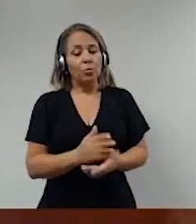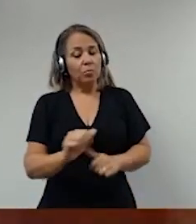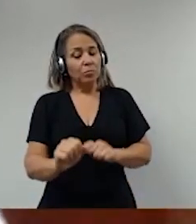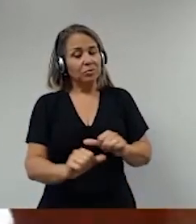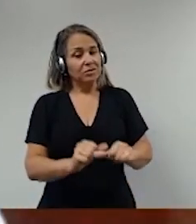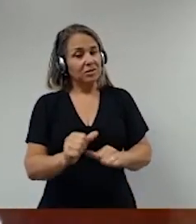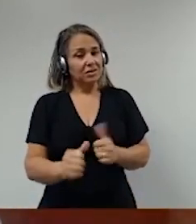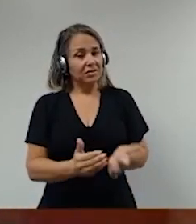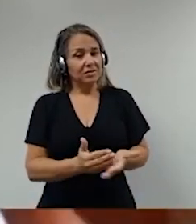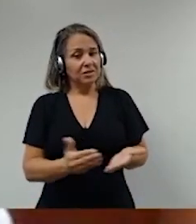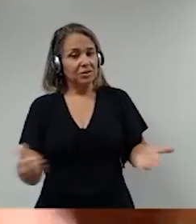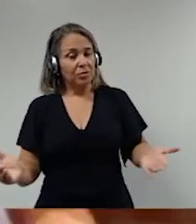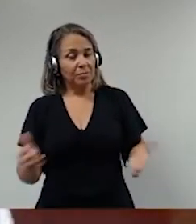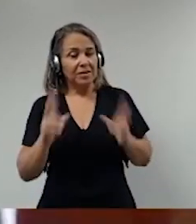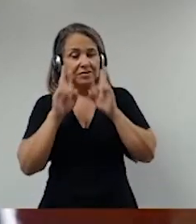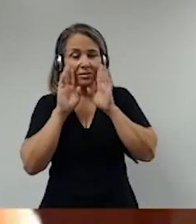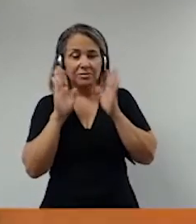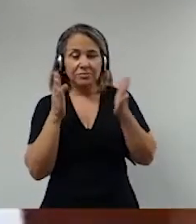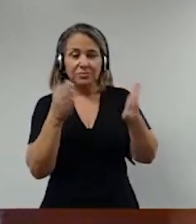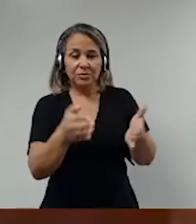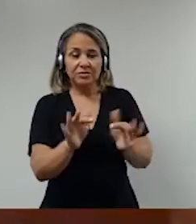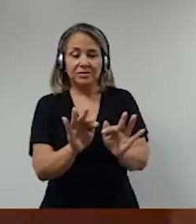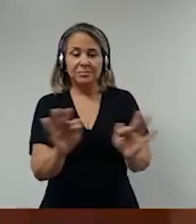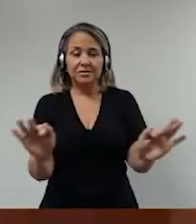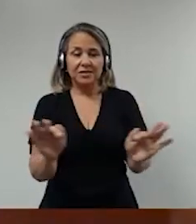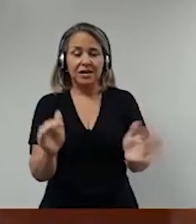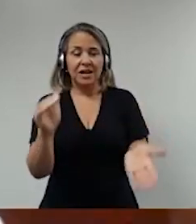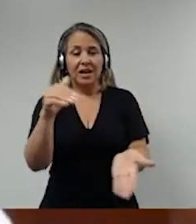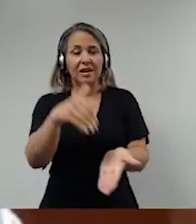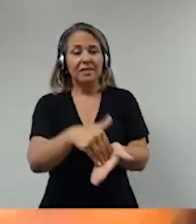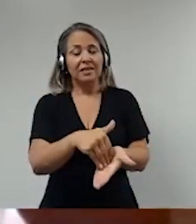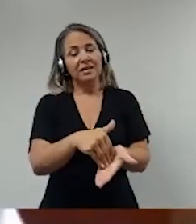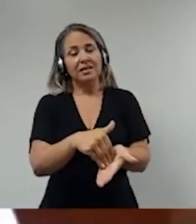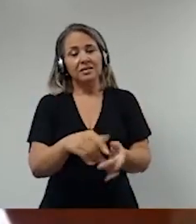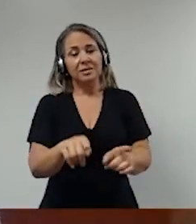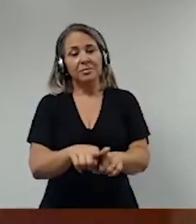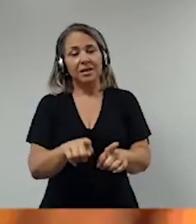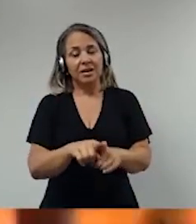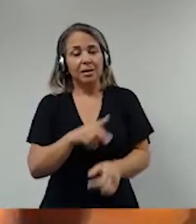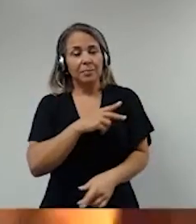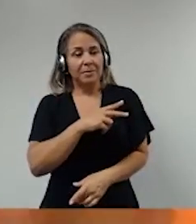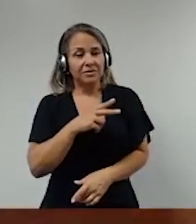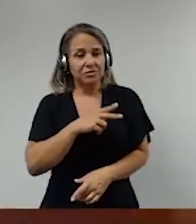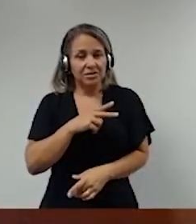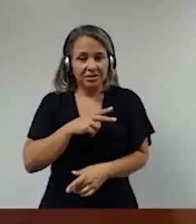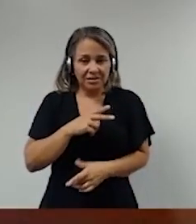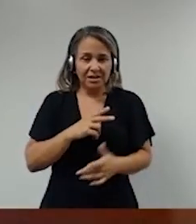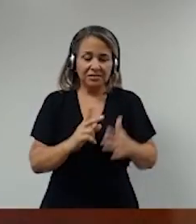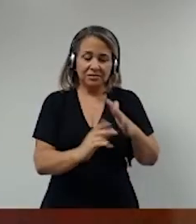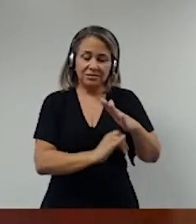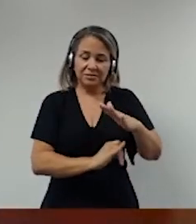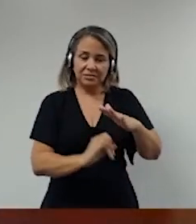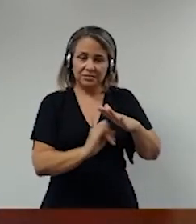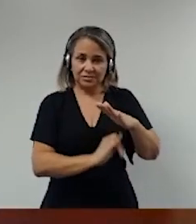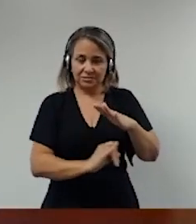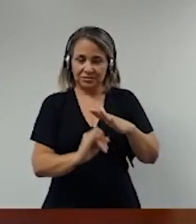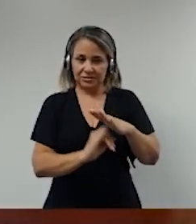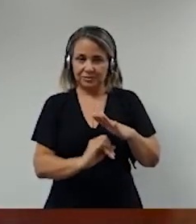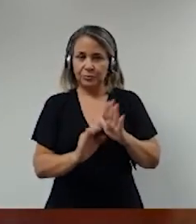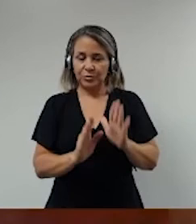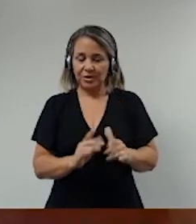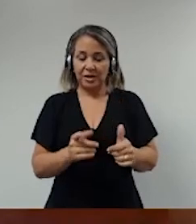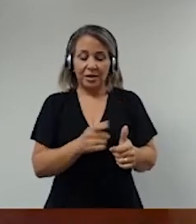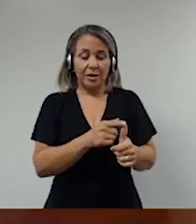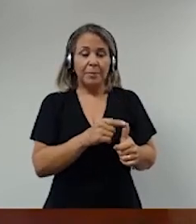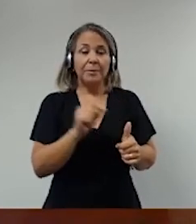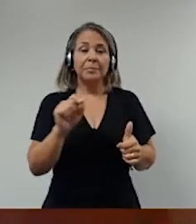que vão desde o ponto de vista da singularidade até do ponto de vista da particularidade das instituições. Então, a primeira